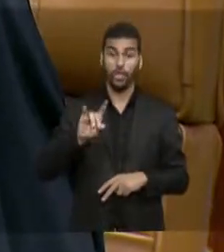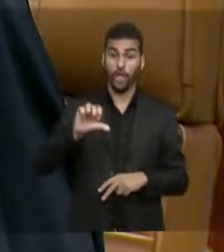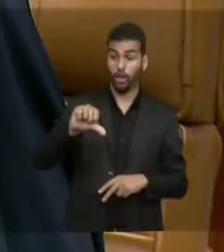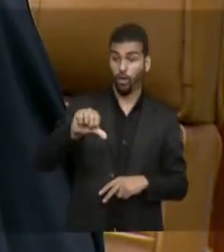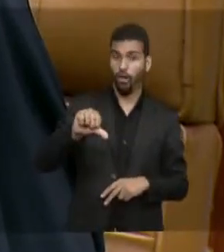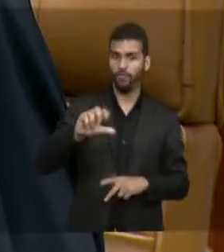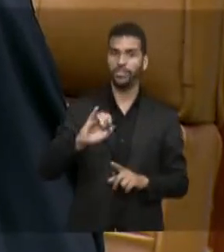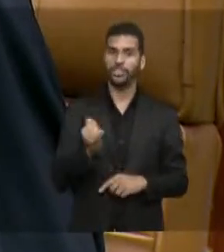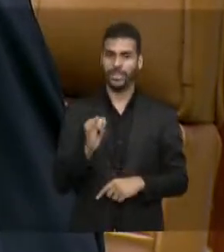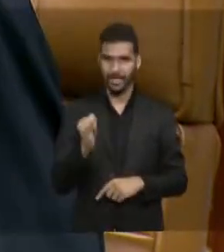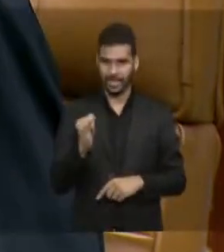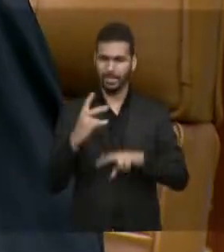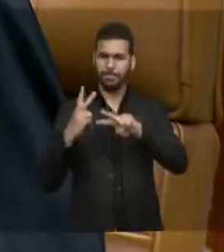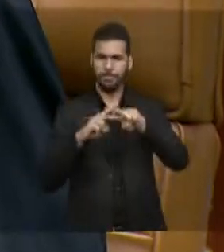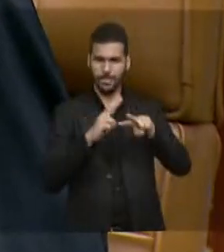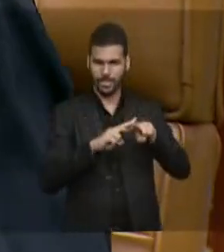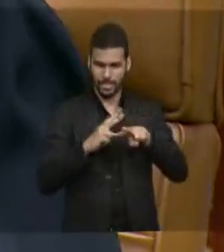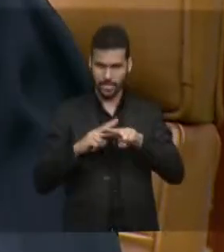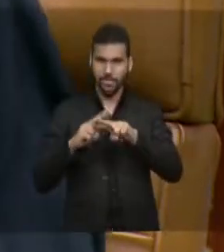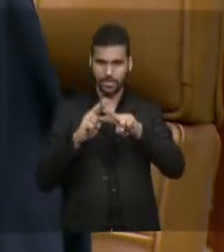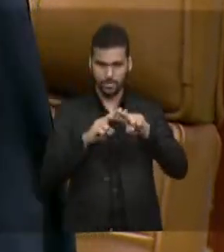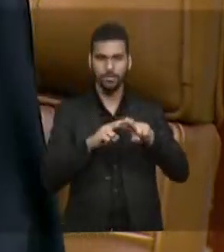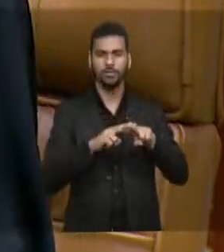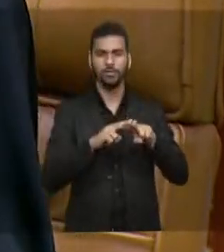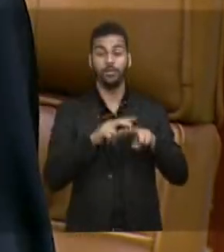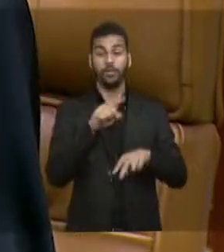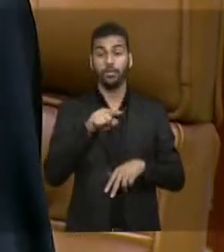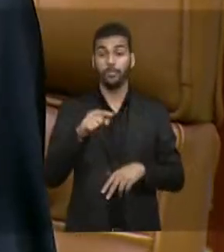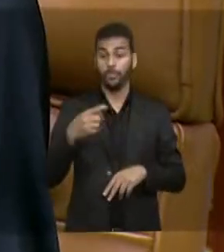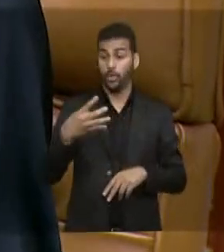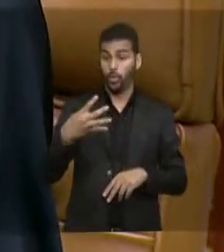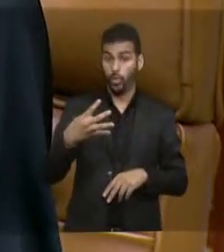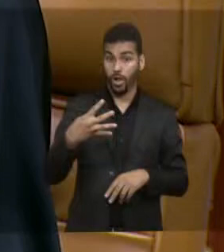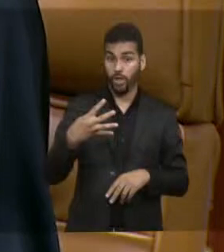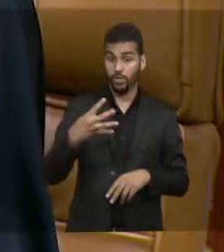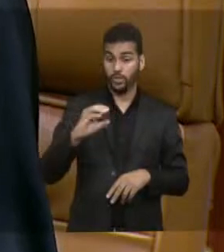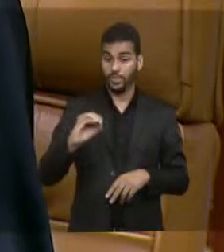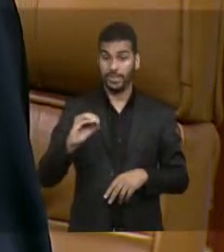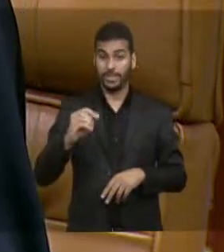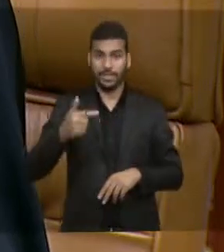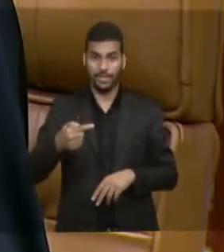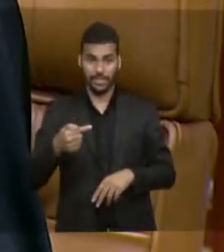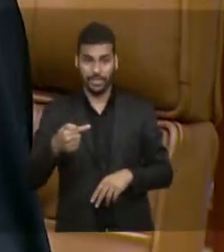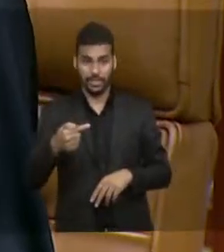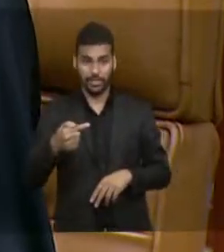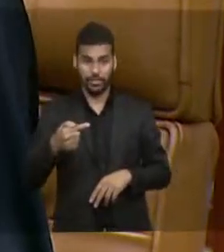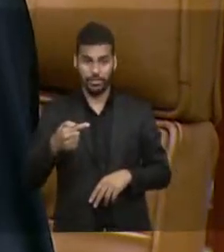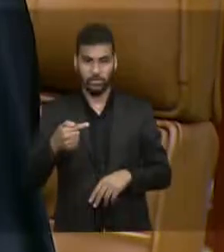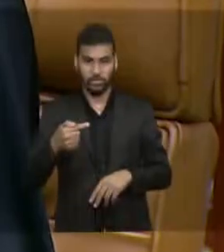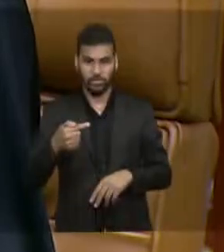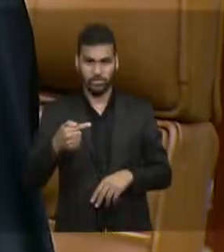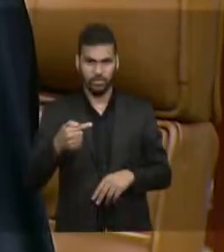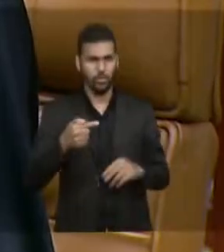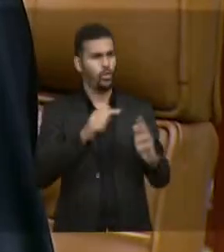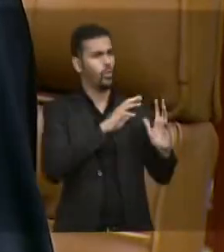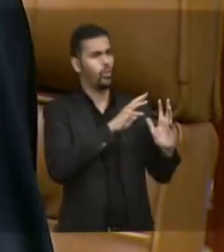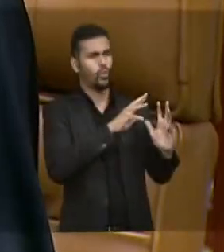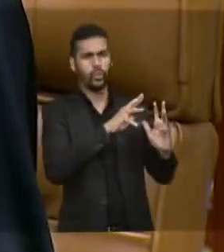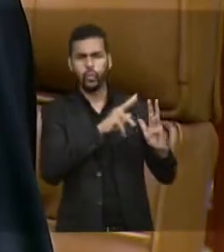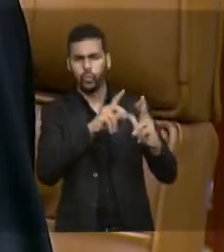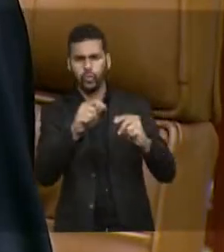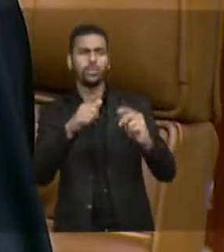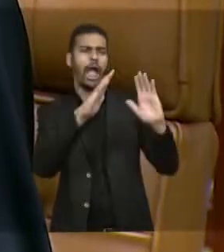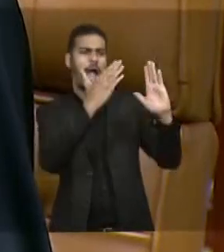dia 9 perdão no dia 9 de Janeiro 407 foram todos os casos